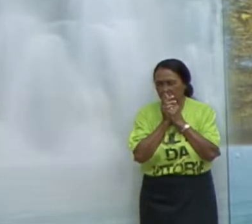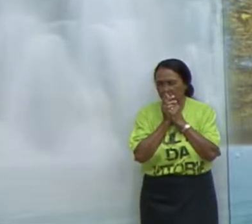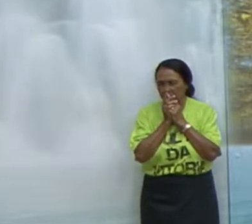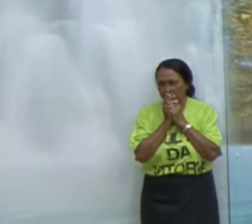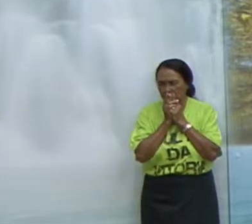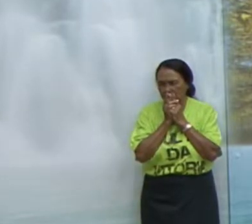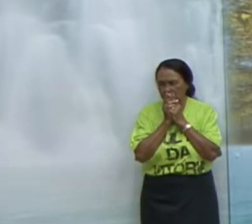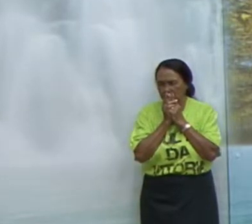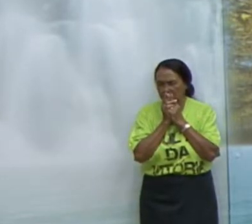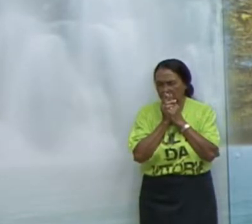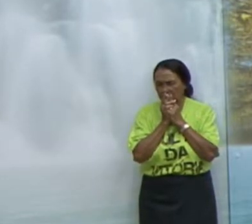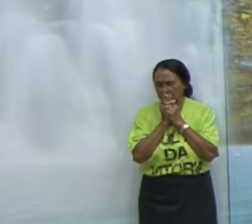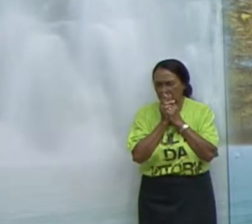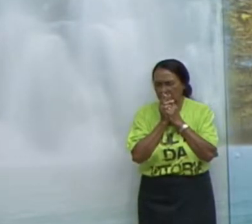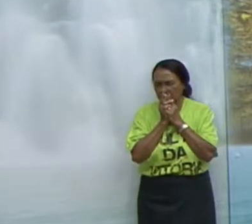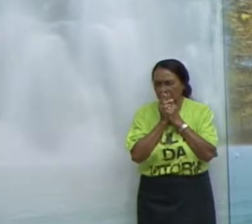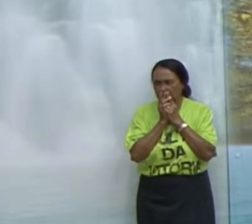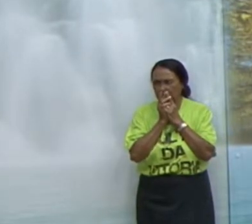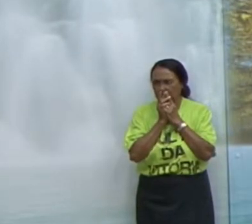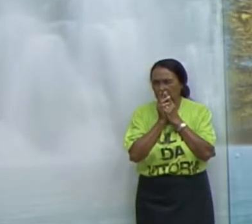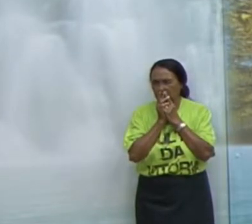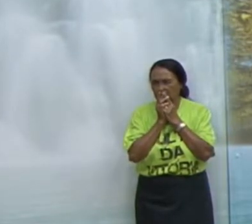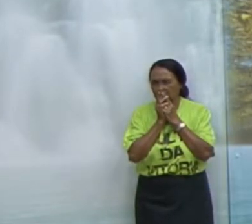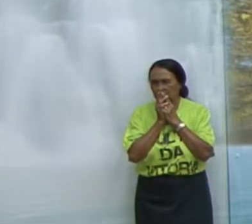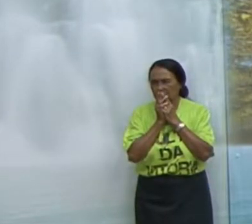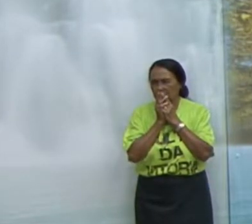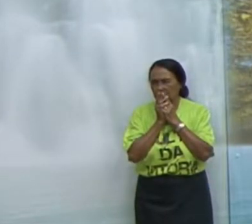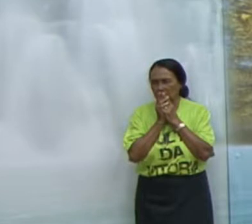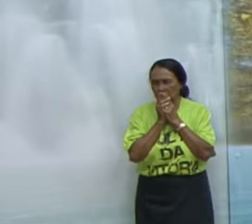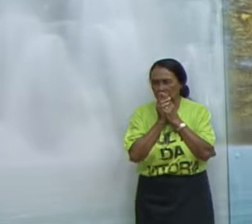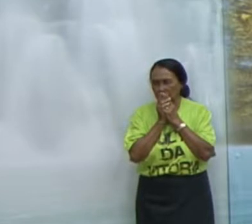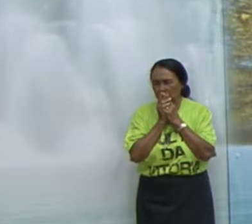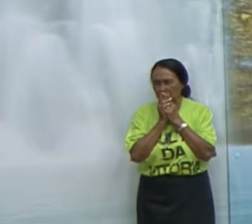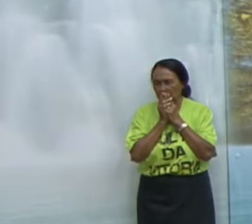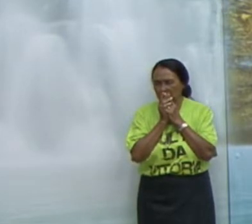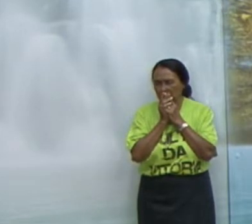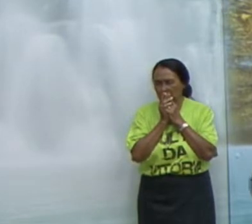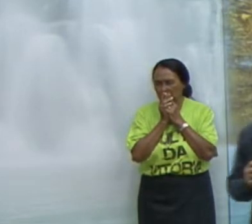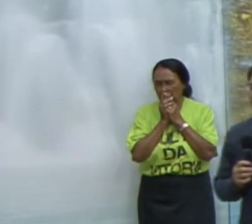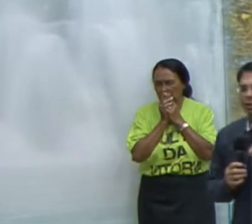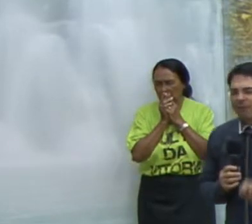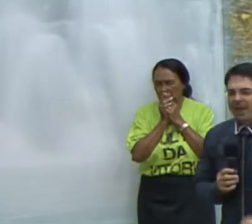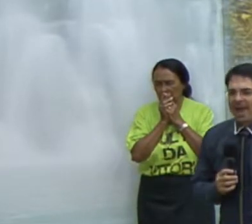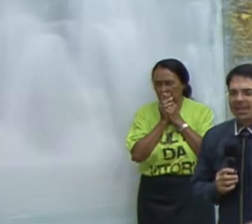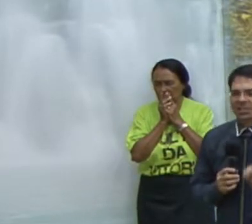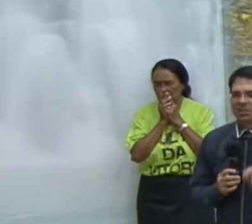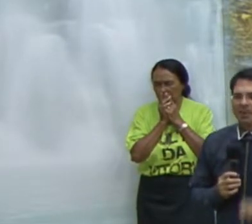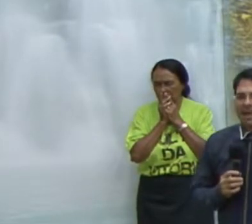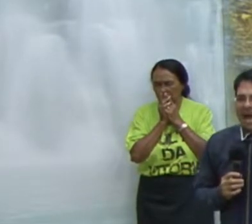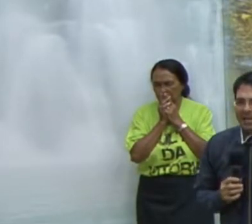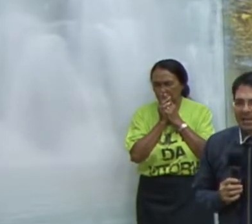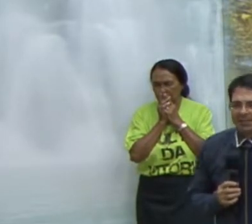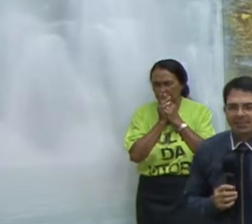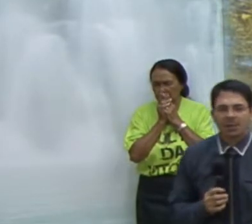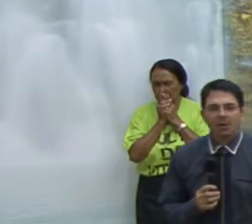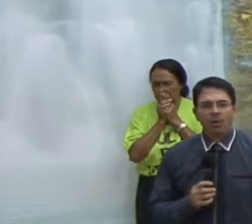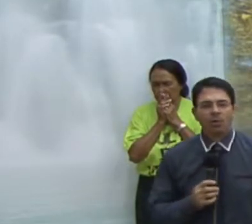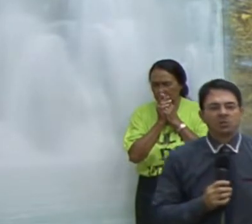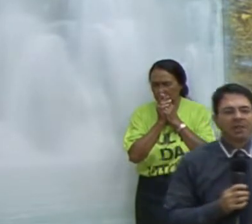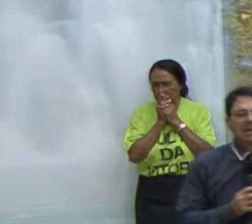exemplo, pastor Benerim. O pastor Benerim, por N vezes, antes dele chegar nas suas conferências de